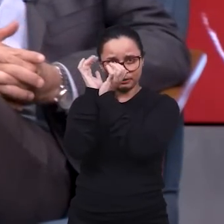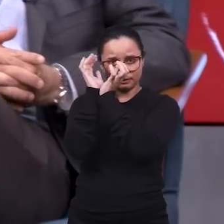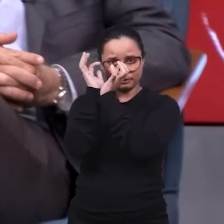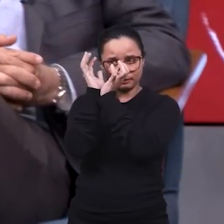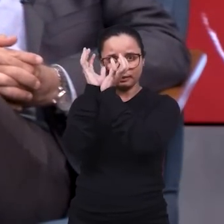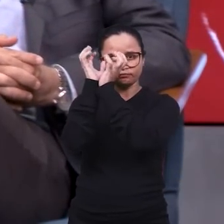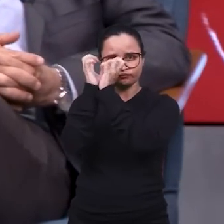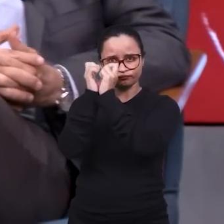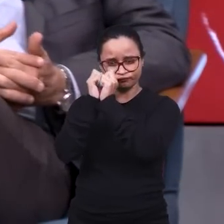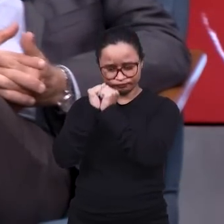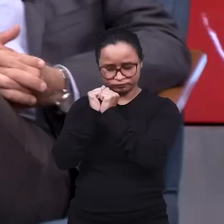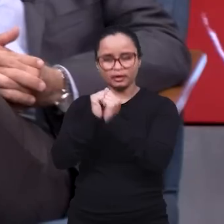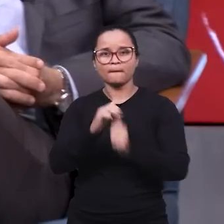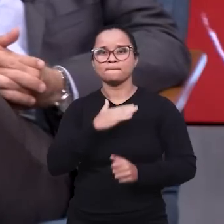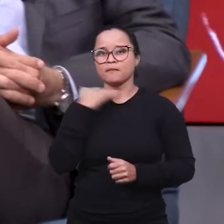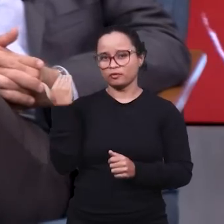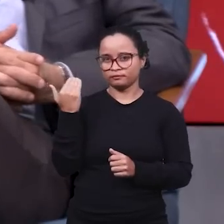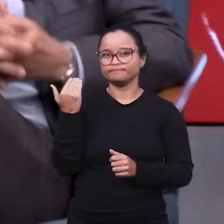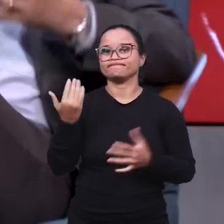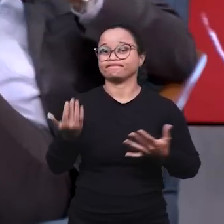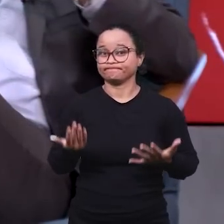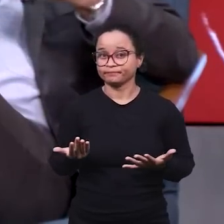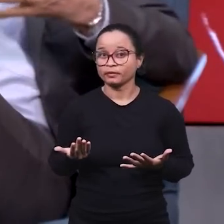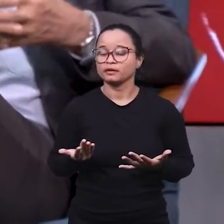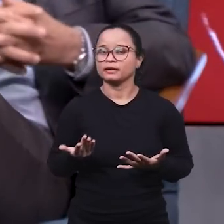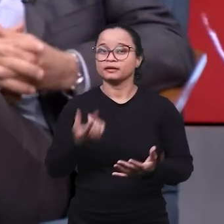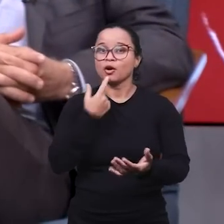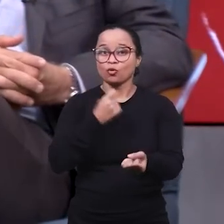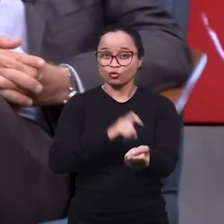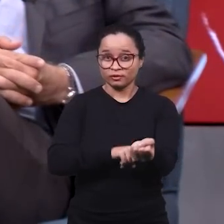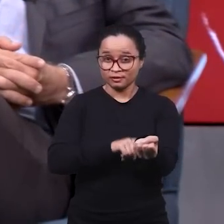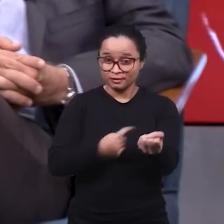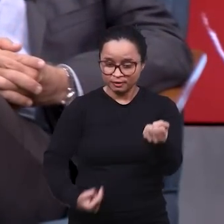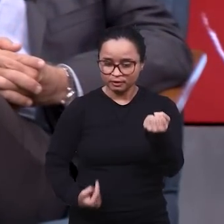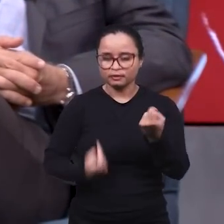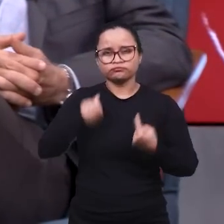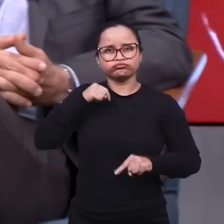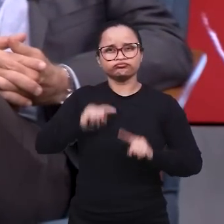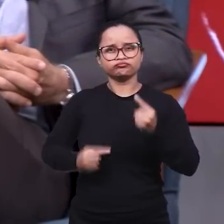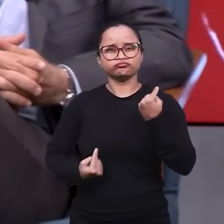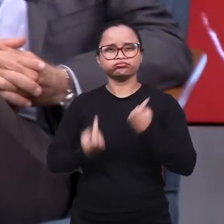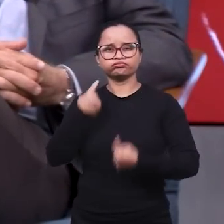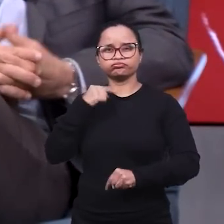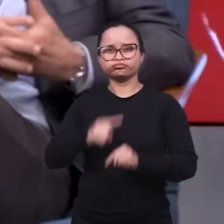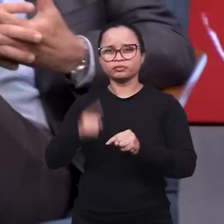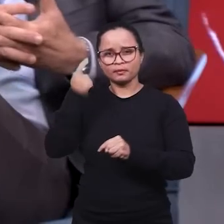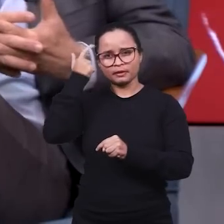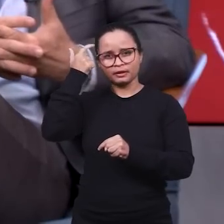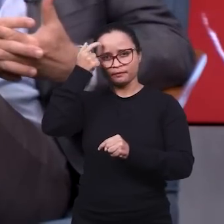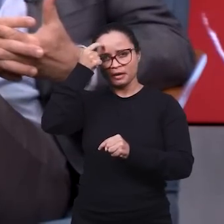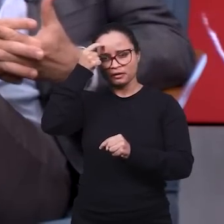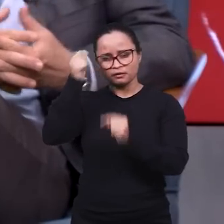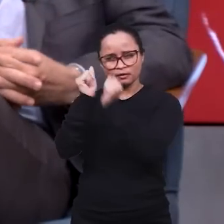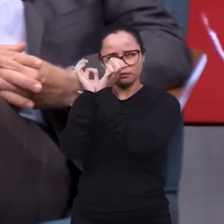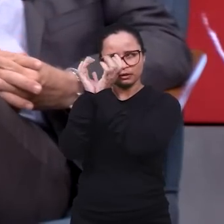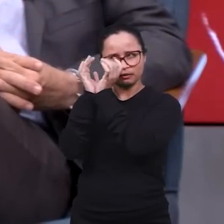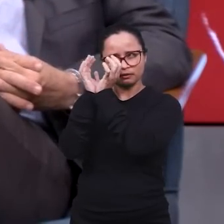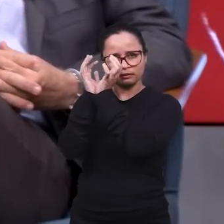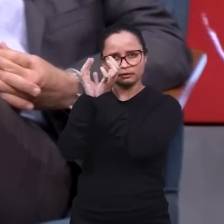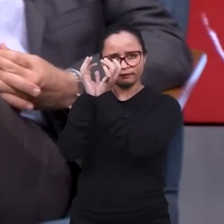sangue é importante para manter o cérebro vivo. A igreja, os